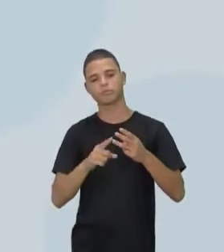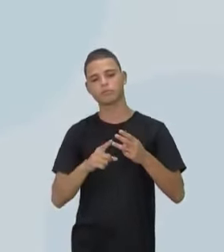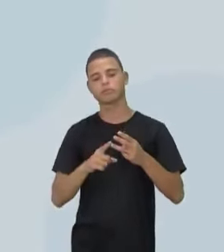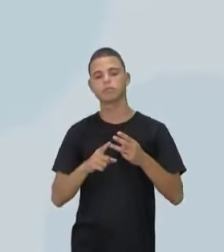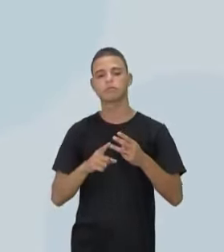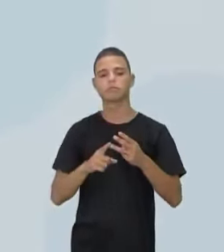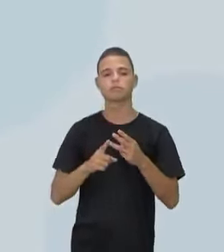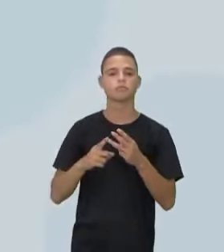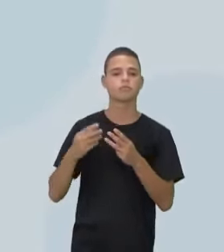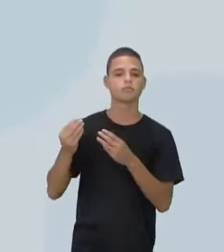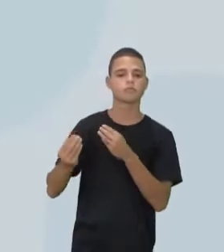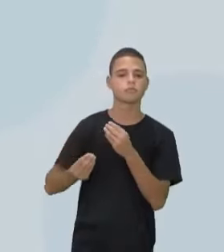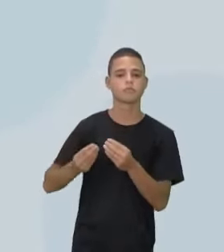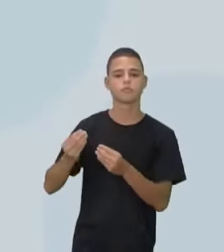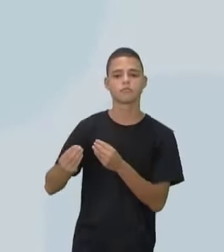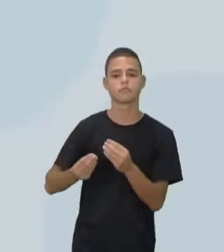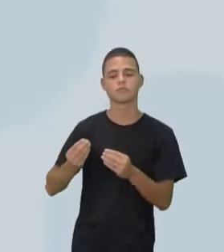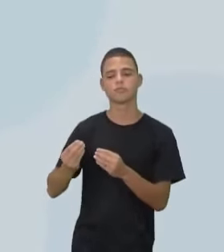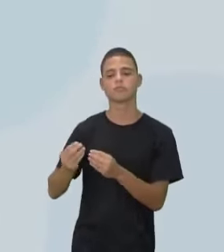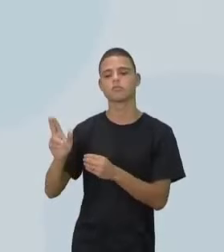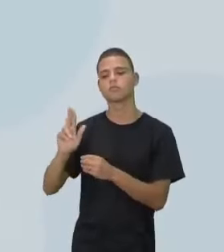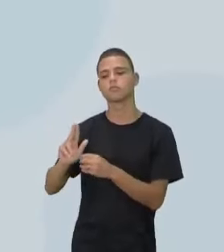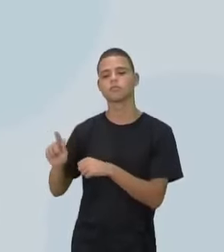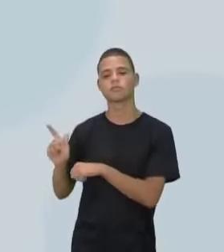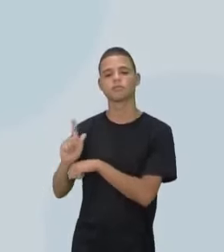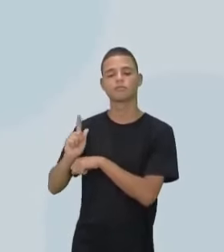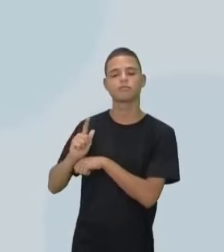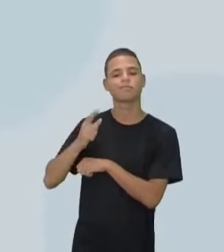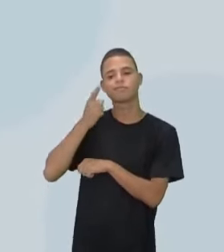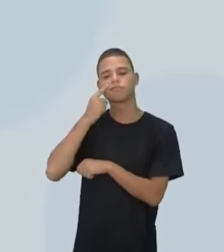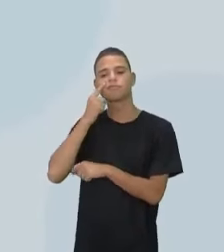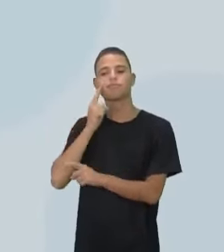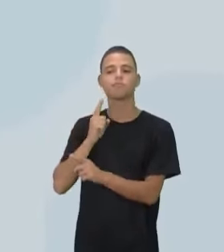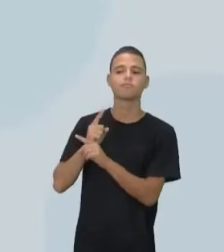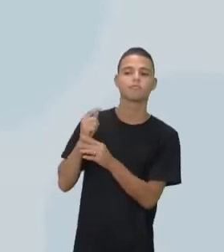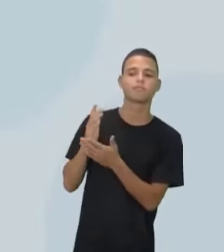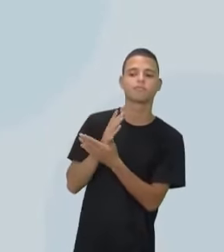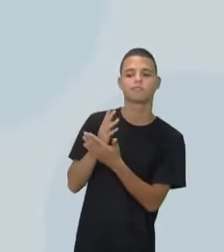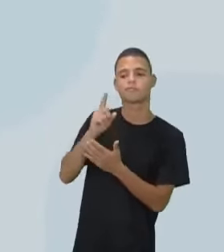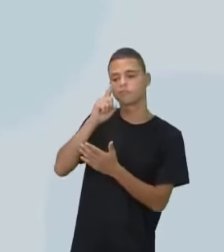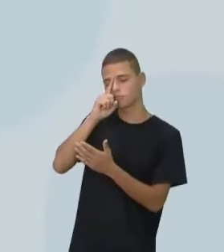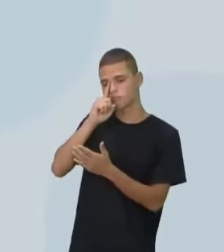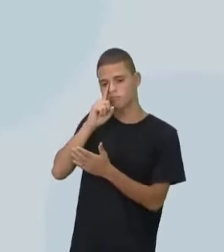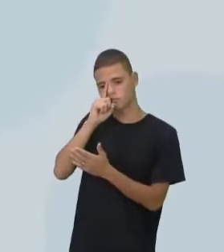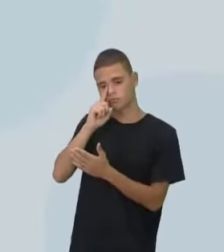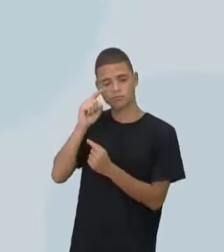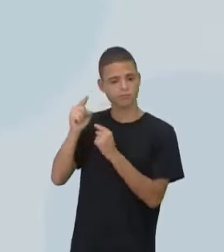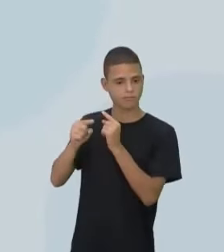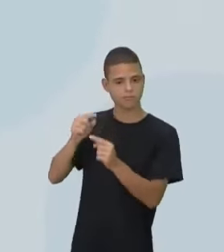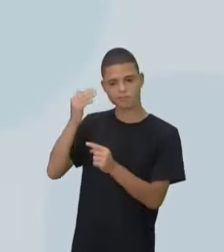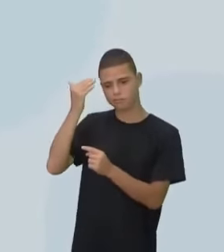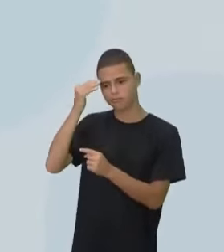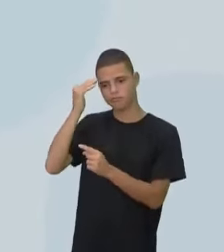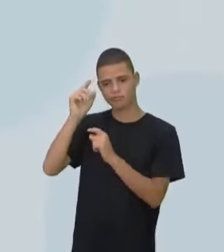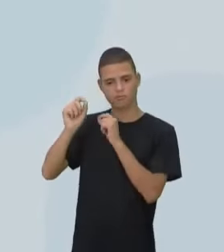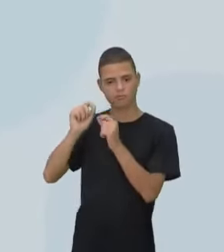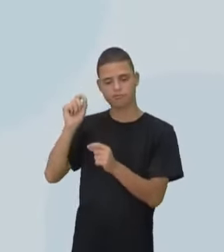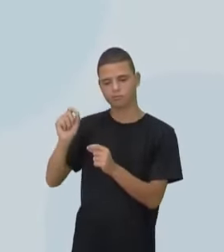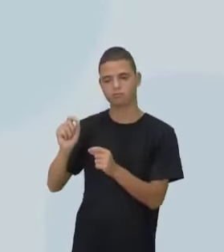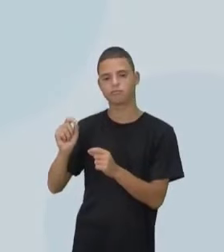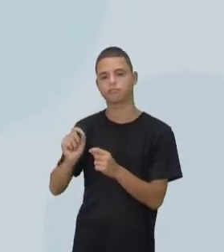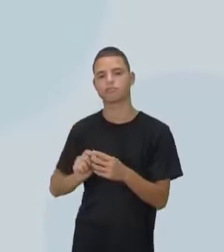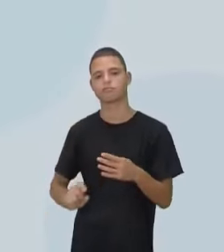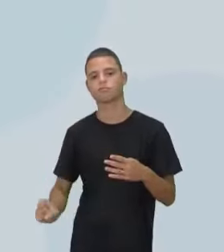gente consegue gerir, né, realizar a gestão aí dos riscos e desastres hidrometeorológicos, depois que a gente entender o que são, né,